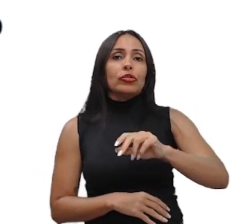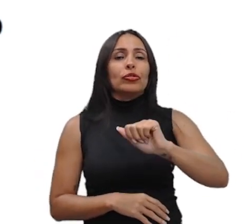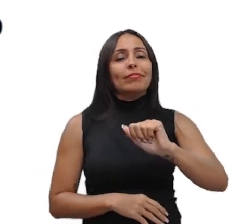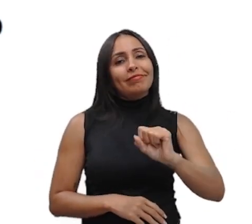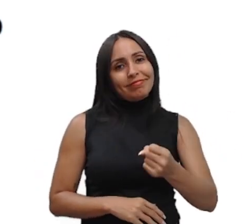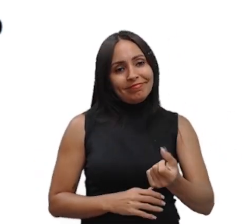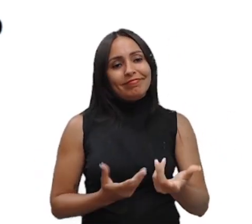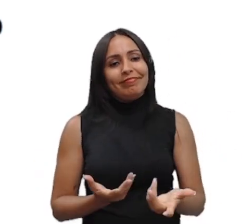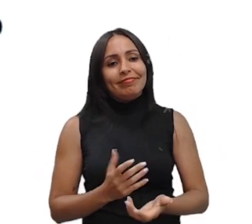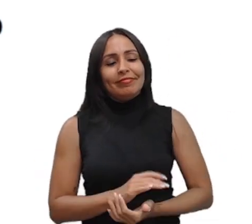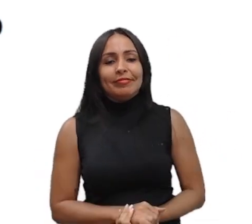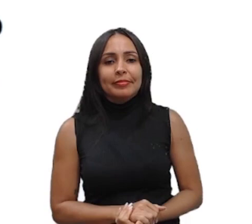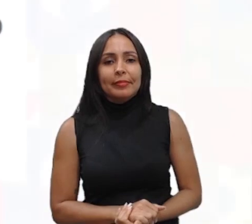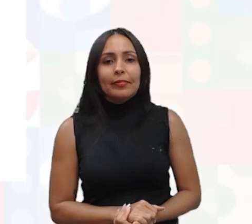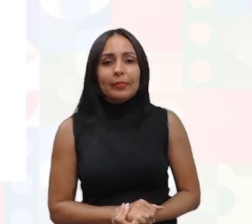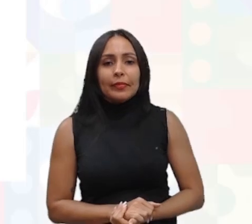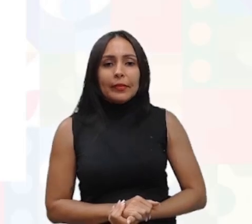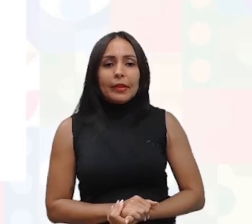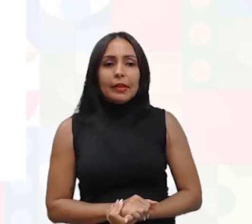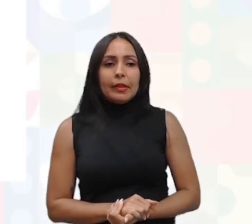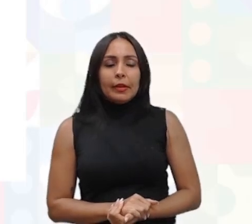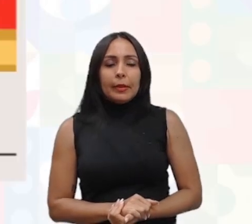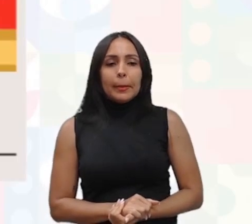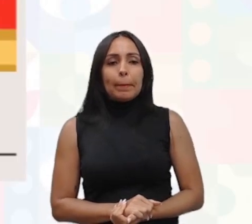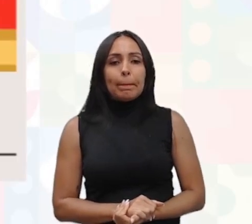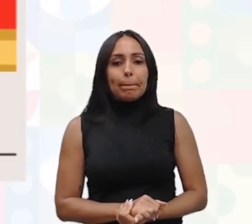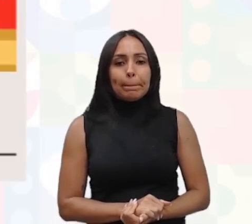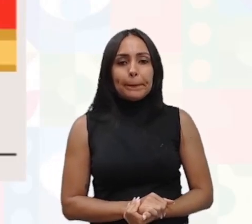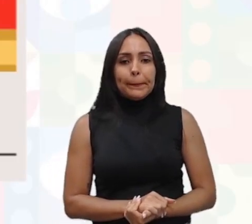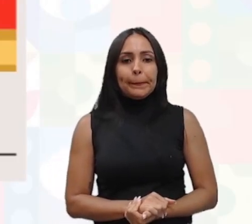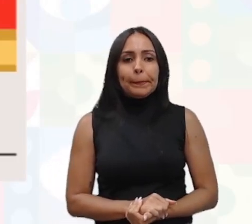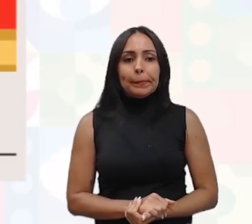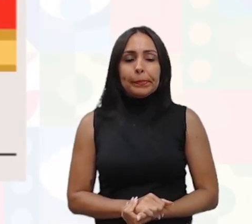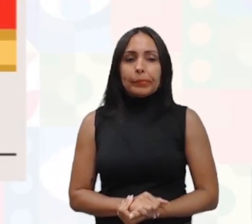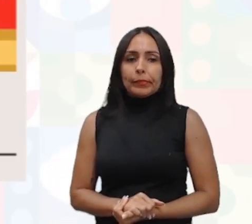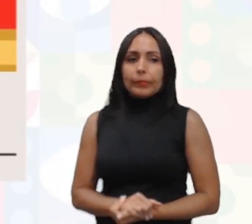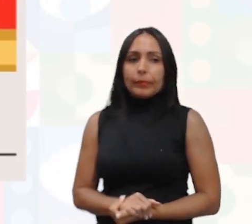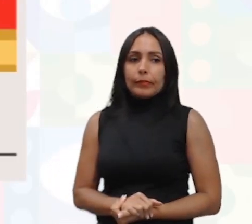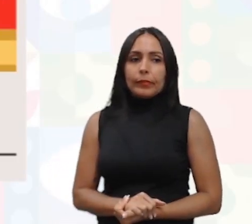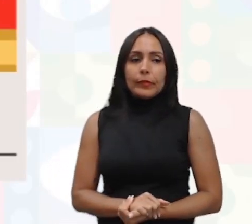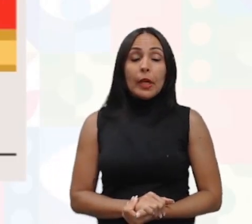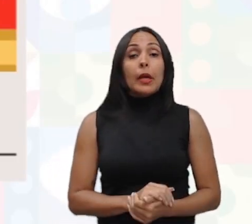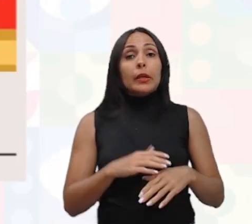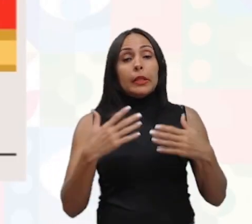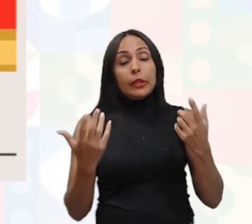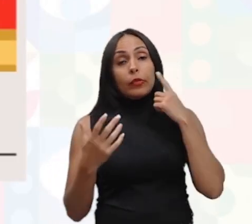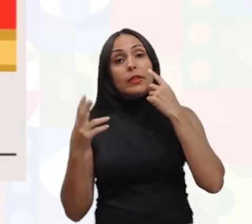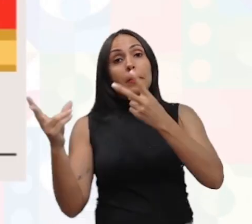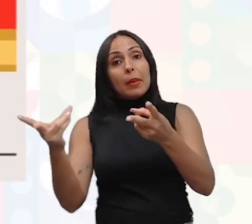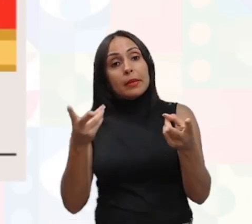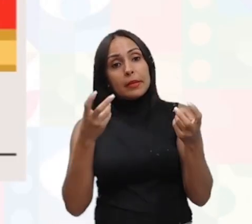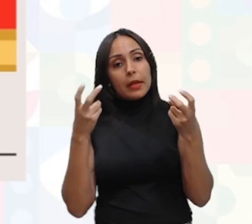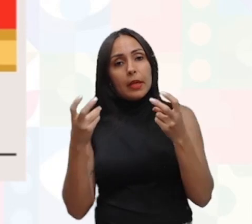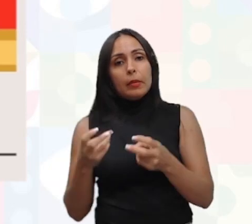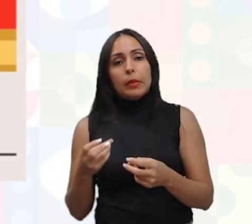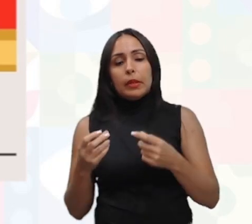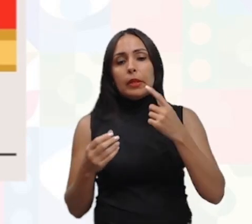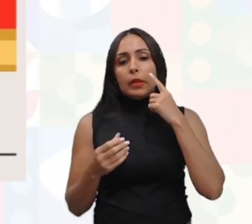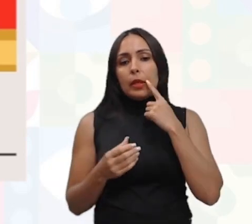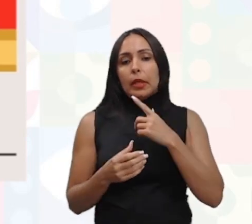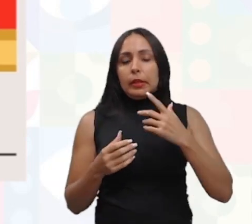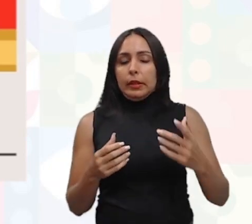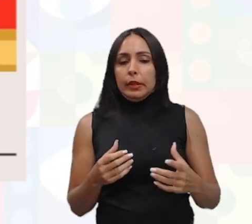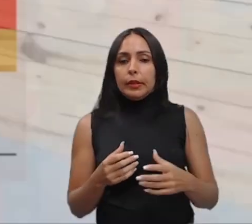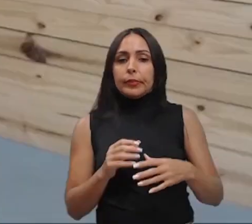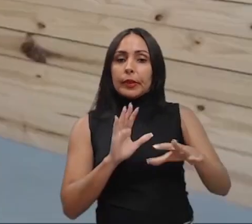anteriormente. Então, passa a ser comum nesse processo. Então, você percebe, gente, que a captação de recursos ela tem